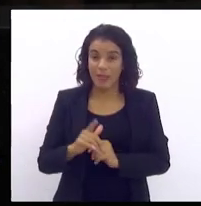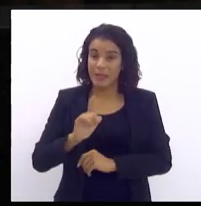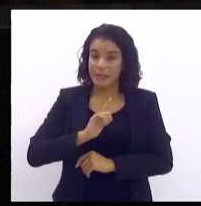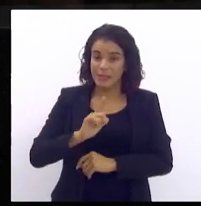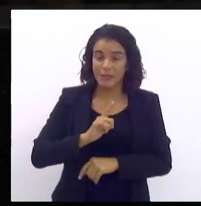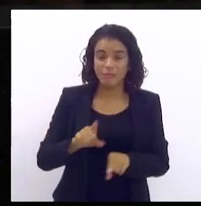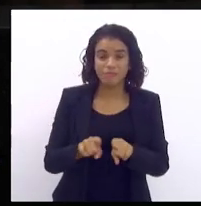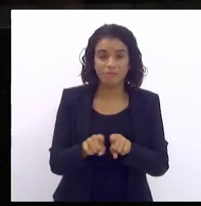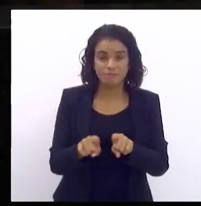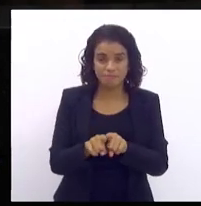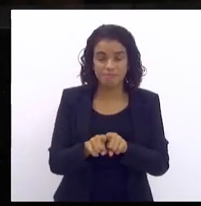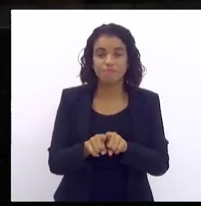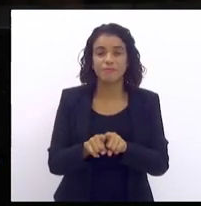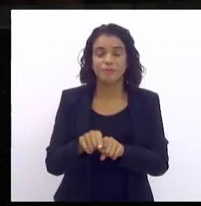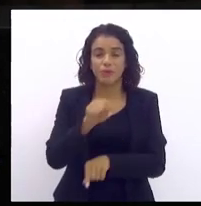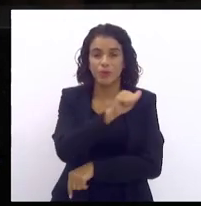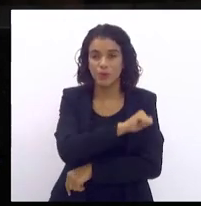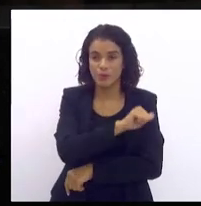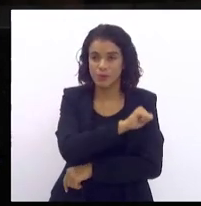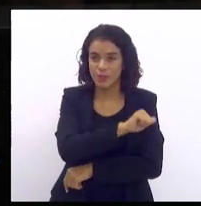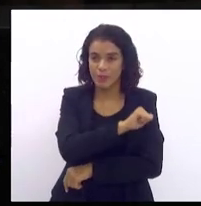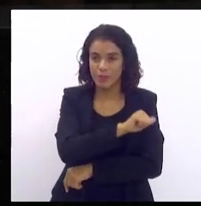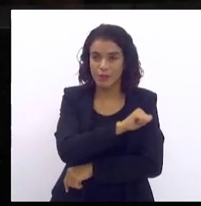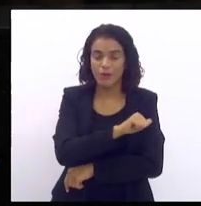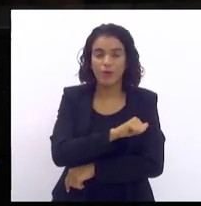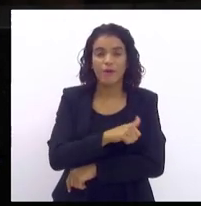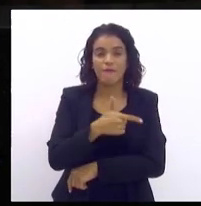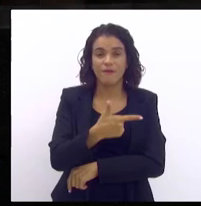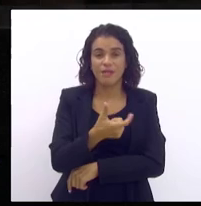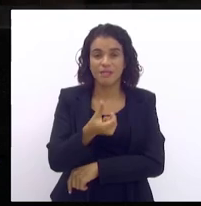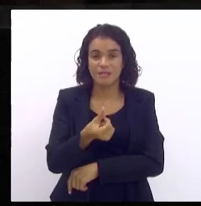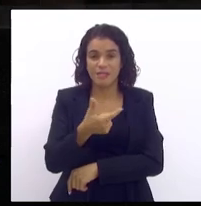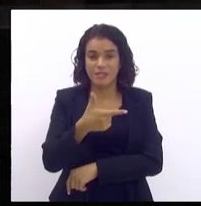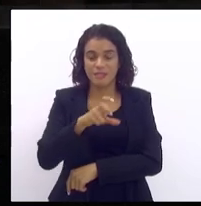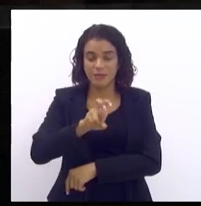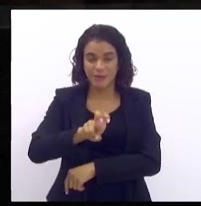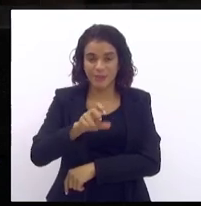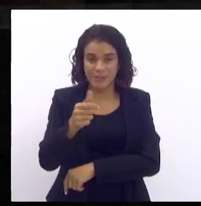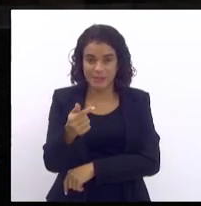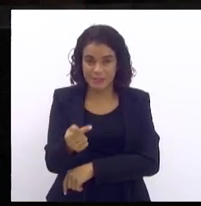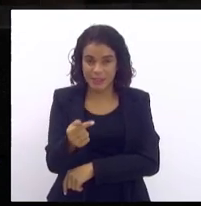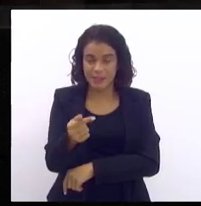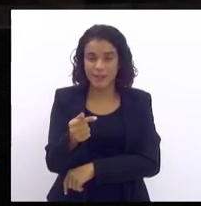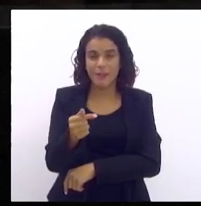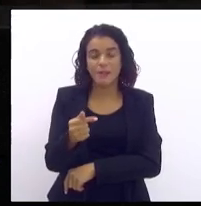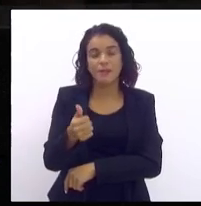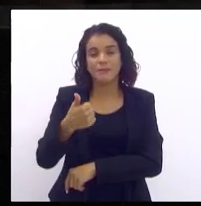aqui no nosso Rio de Janeiro, que é a Lei 2657, de